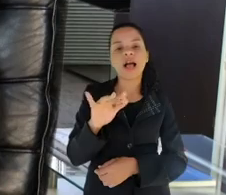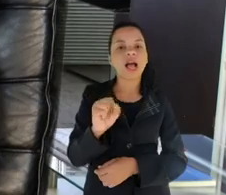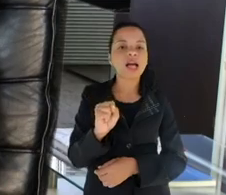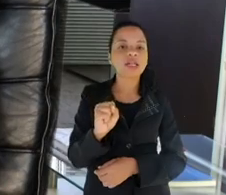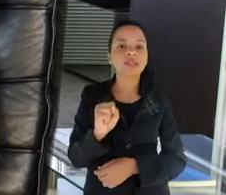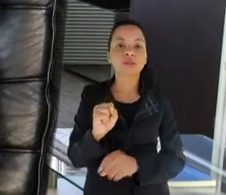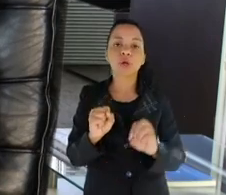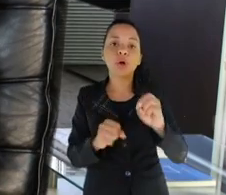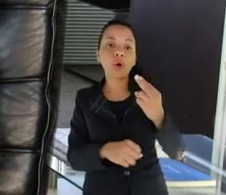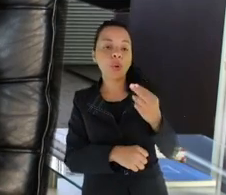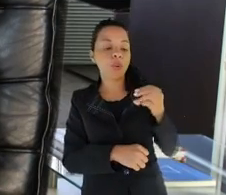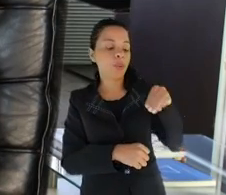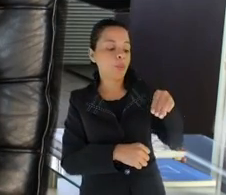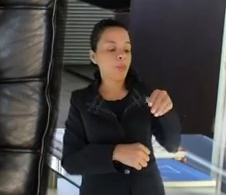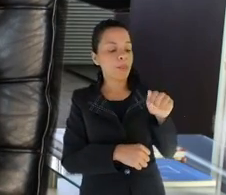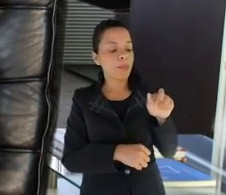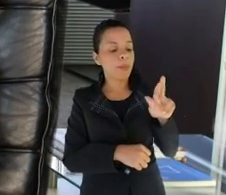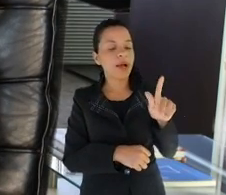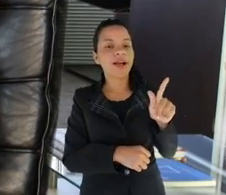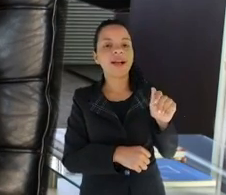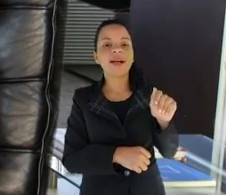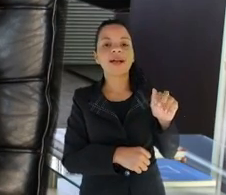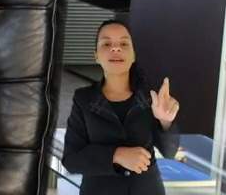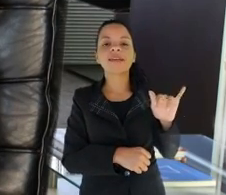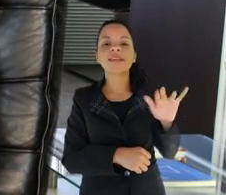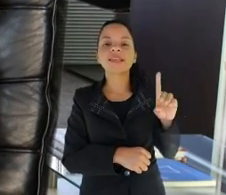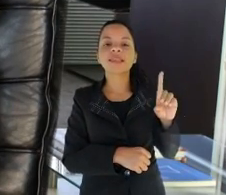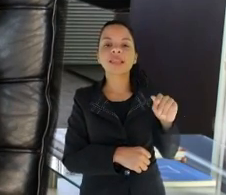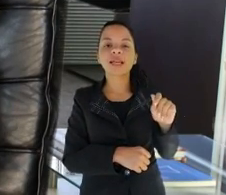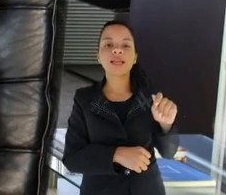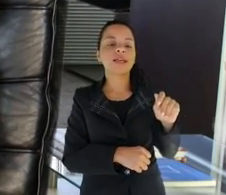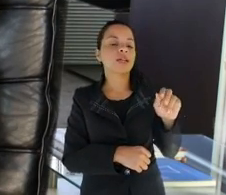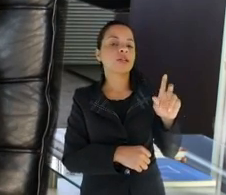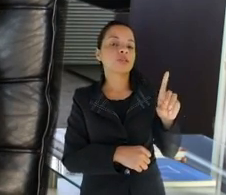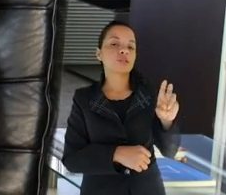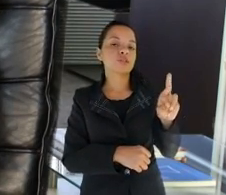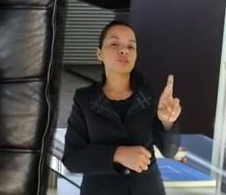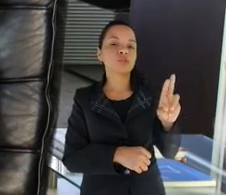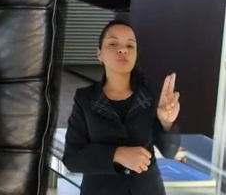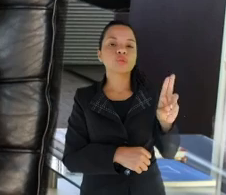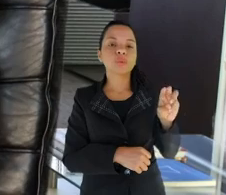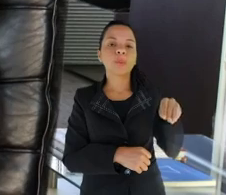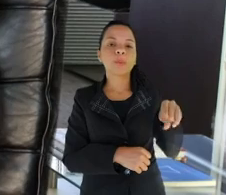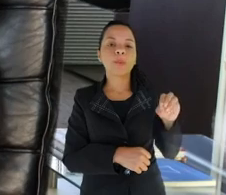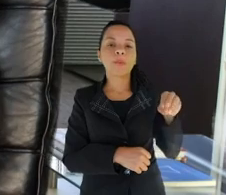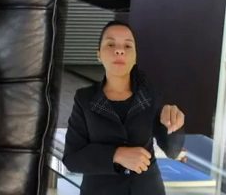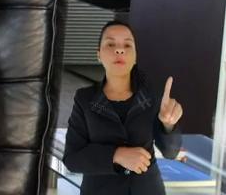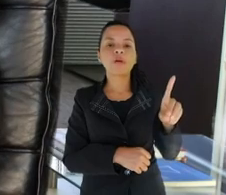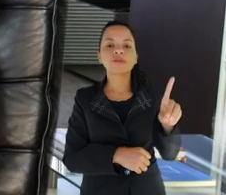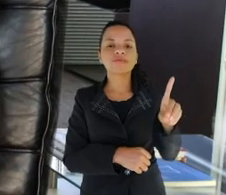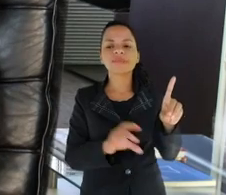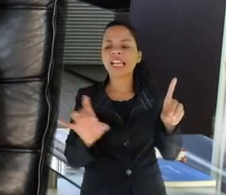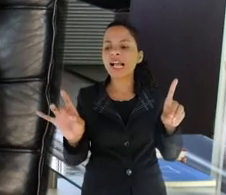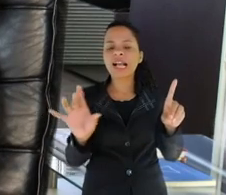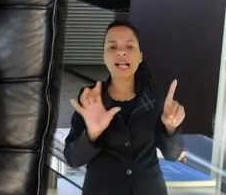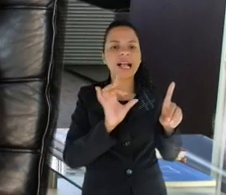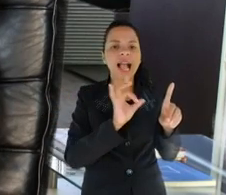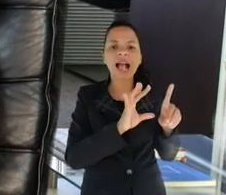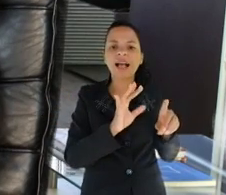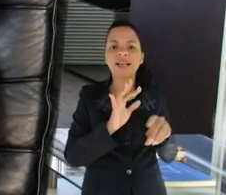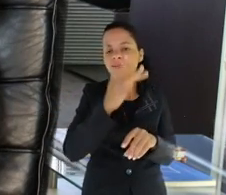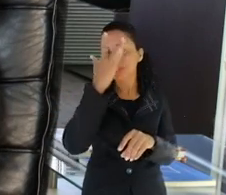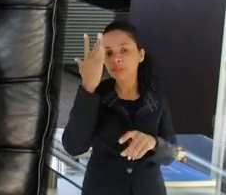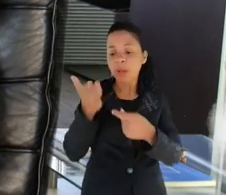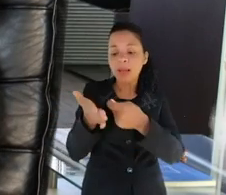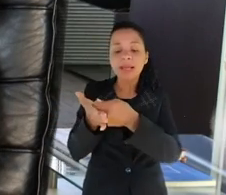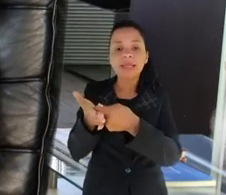porque cada uma no seu estilo, eu apaixonei por cada uma, né, dos autores